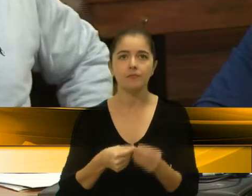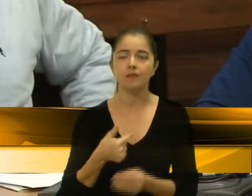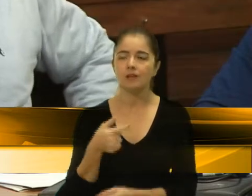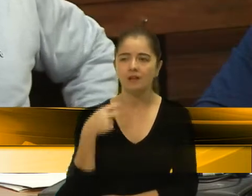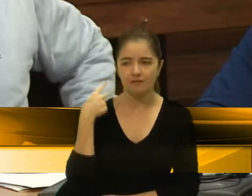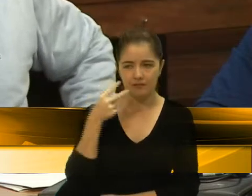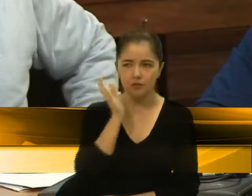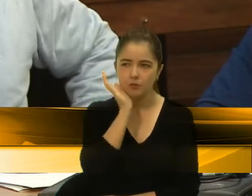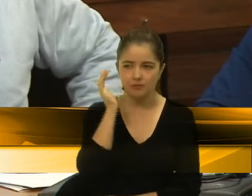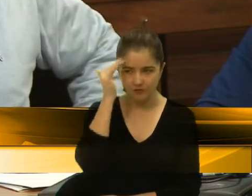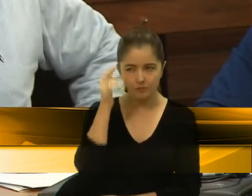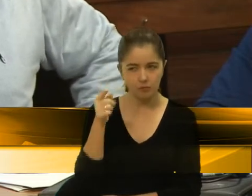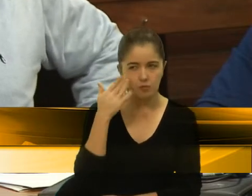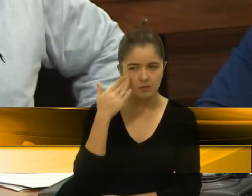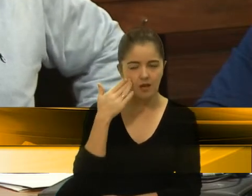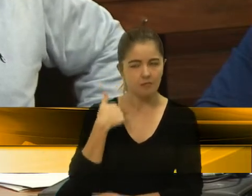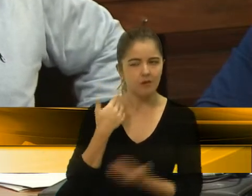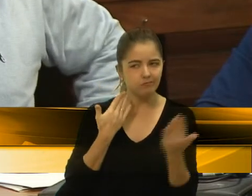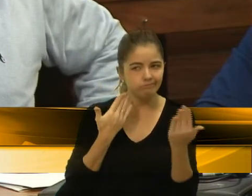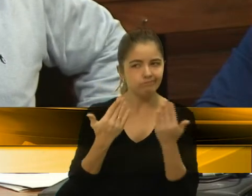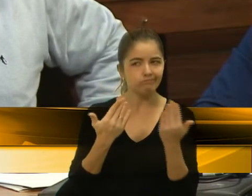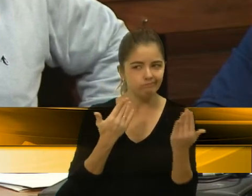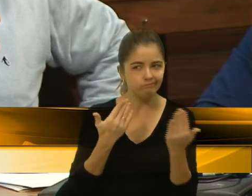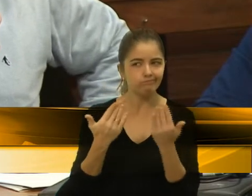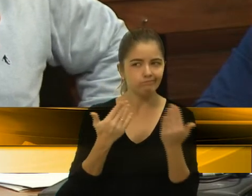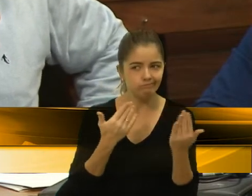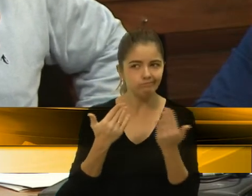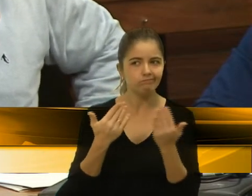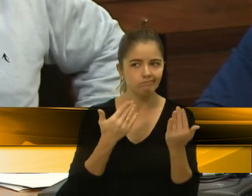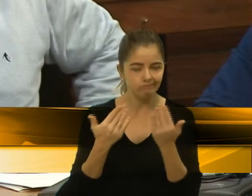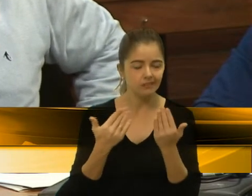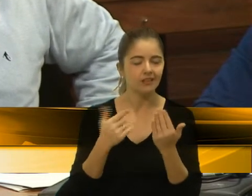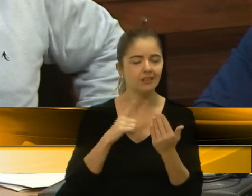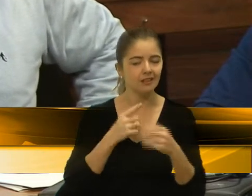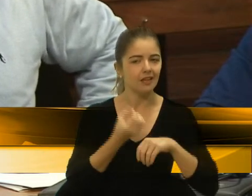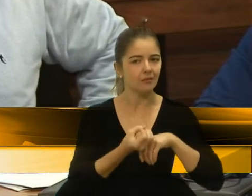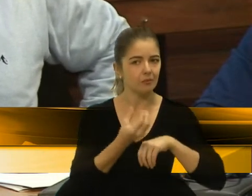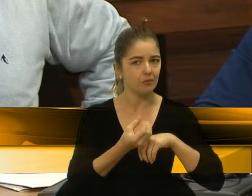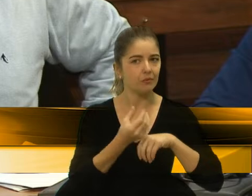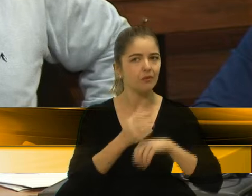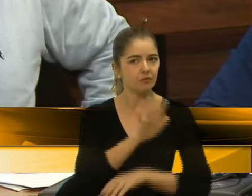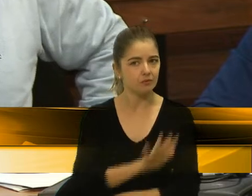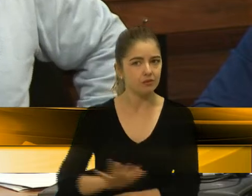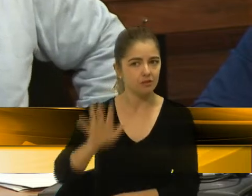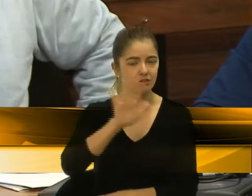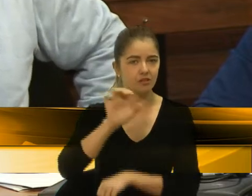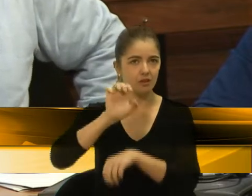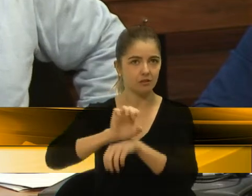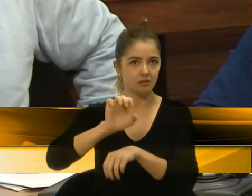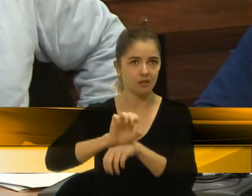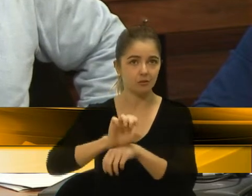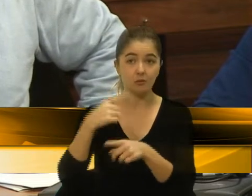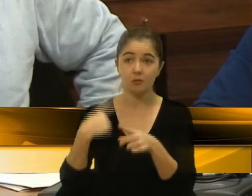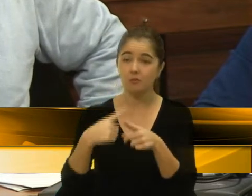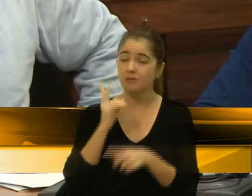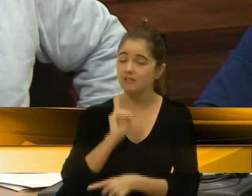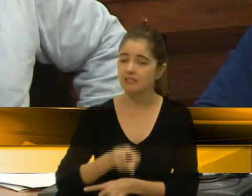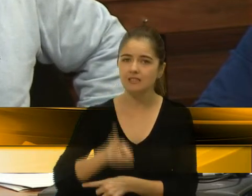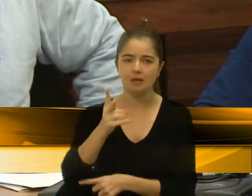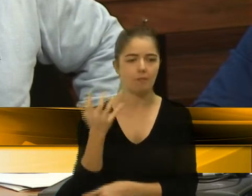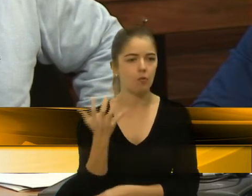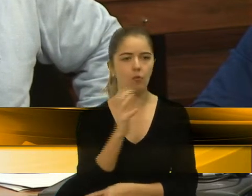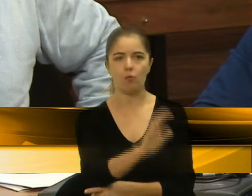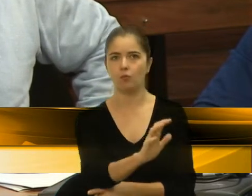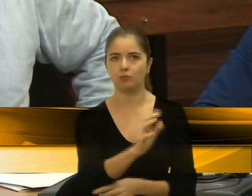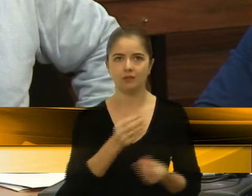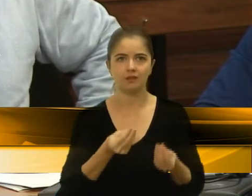muito desconfiado com a Procuradoria-Geral do Estado. Porque a Procuradoria-Geral do Estado sempre foi contrária à cedência